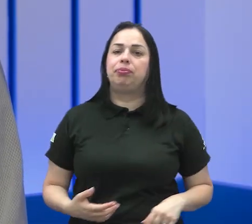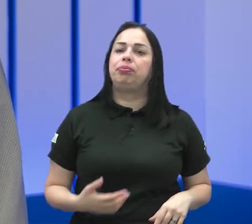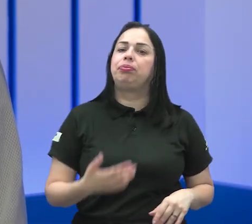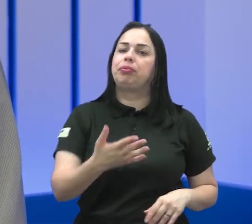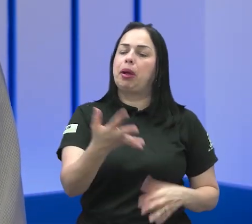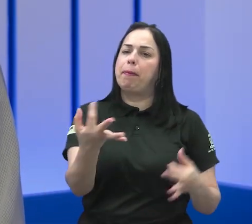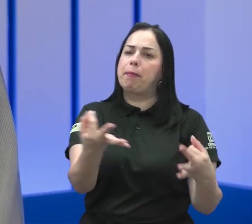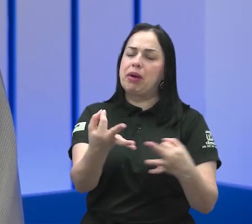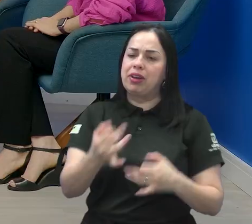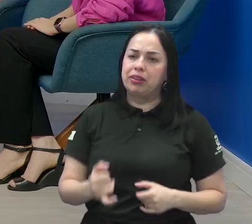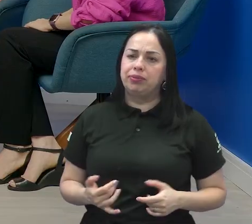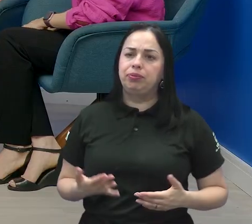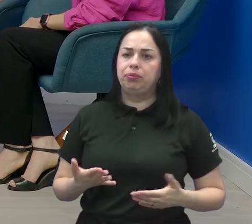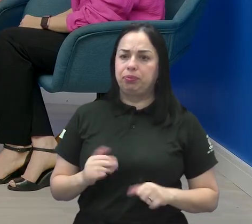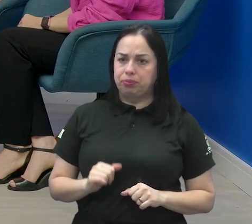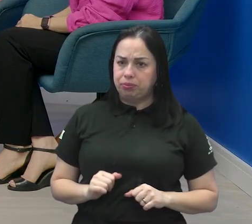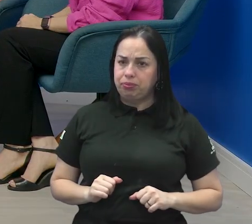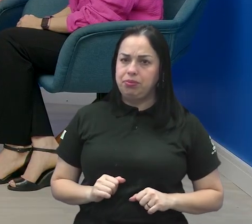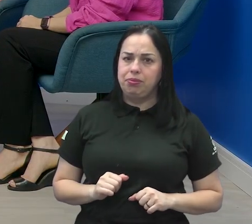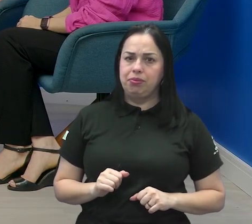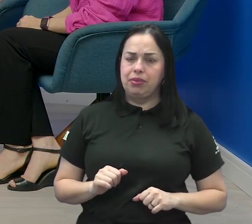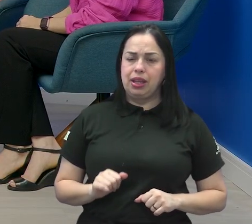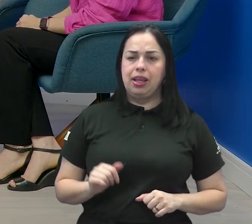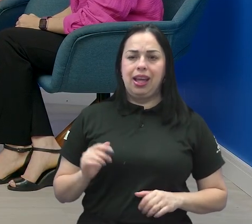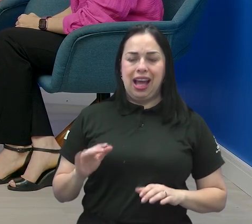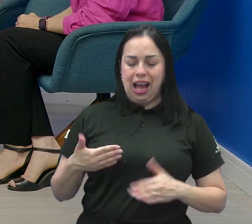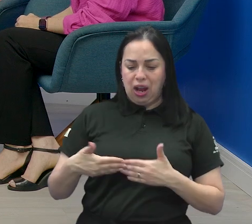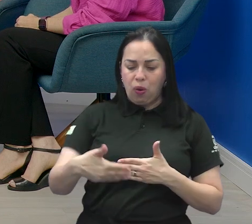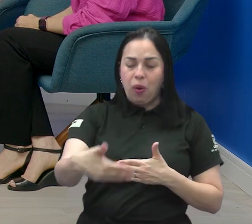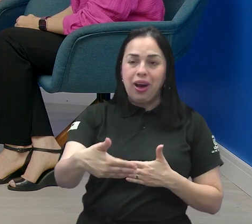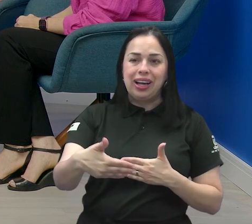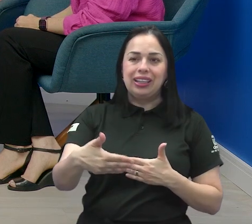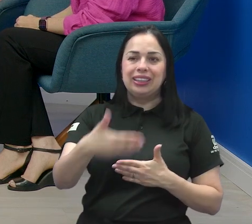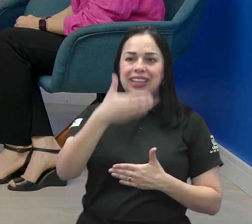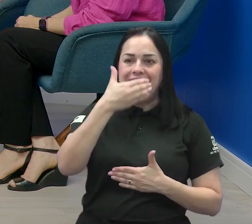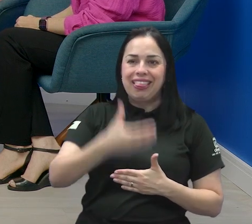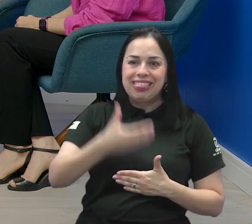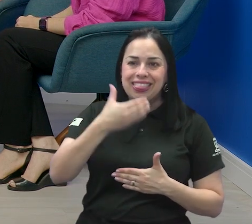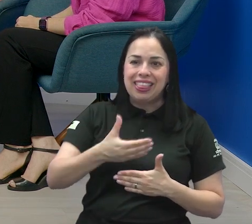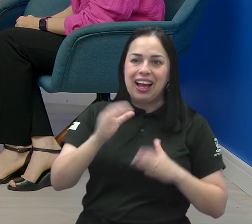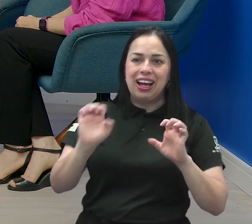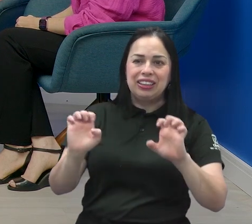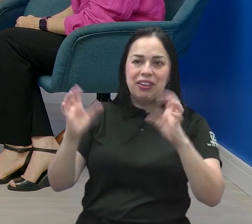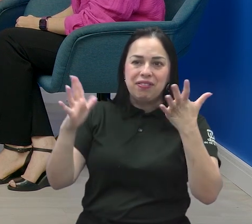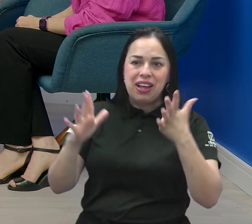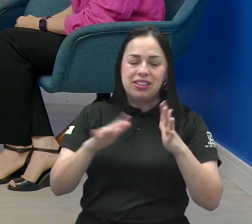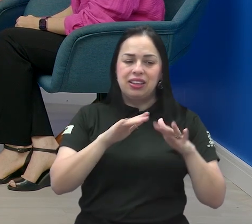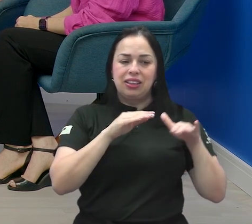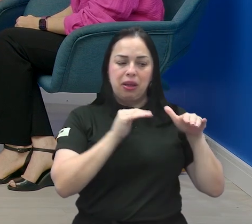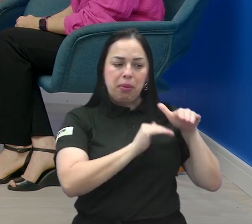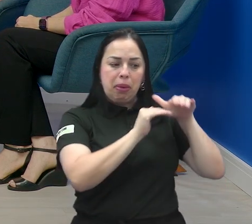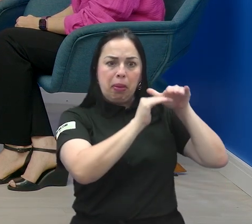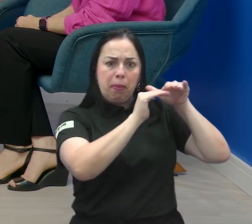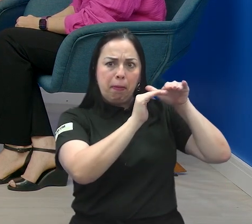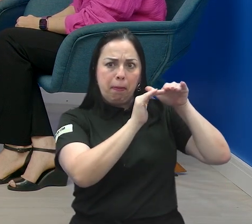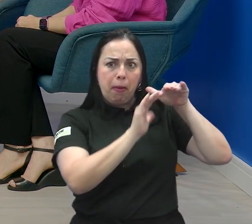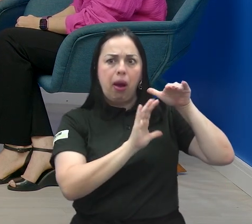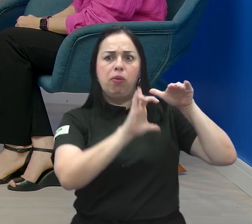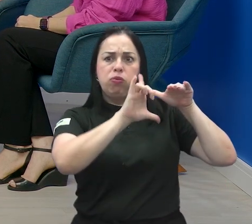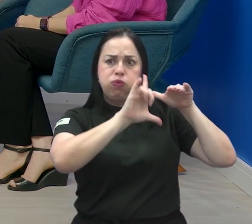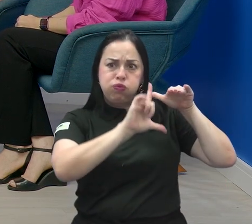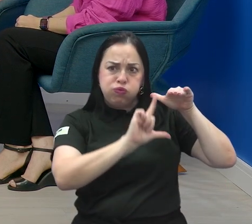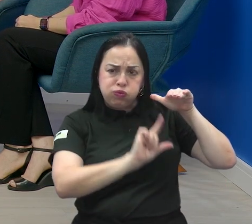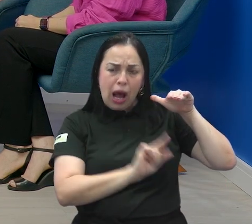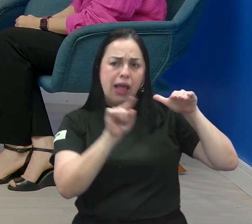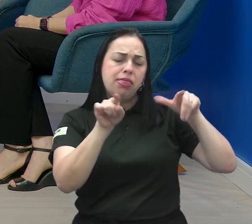hospitais. Perfeito. E doutor, festas de fim de ano, né? Abaixam os estoques de sangue, como que funciona